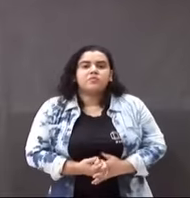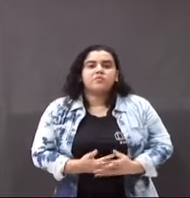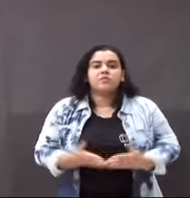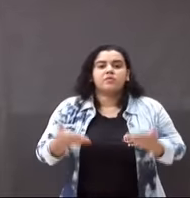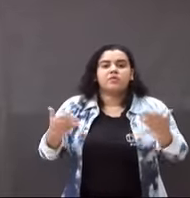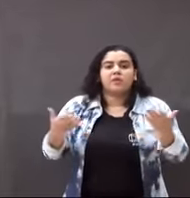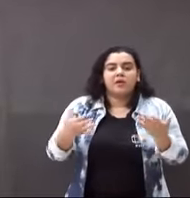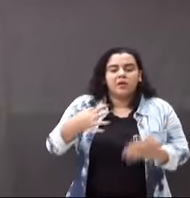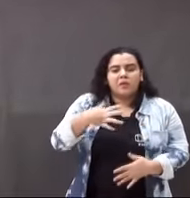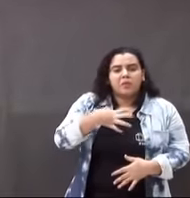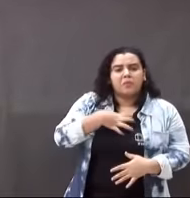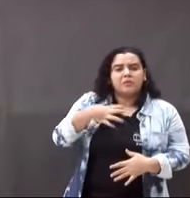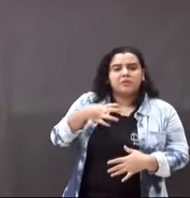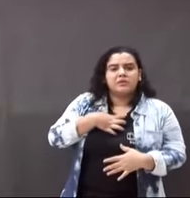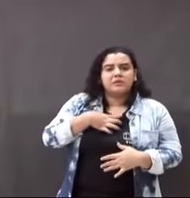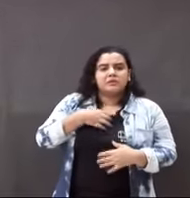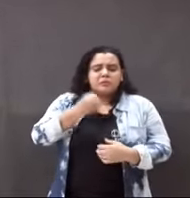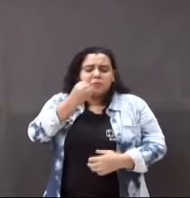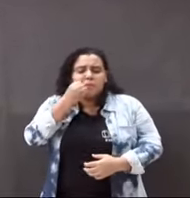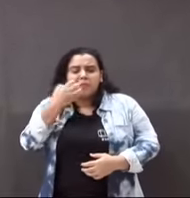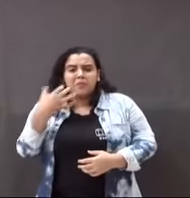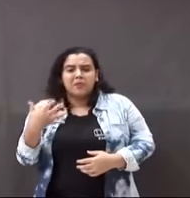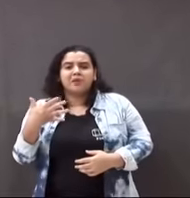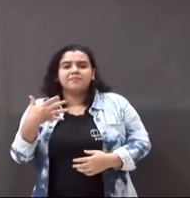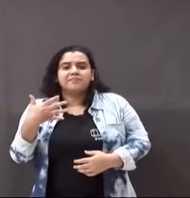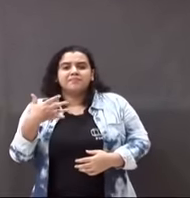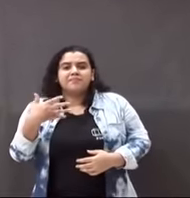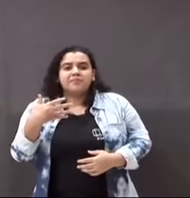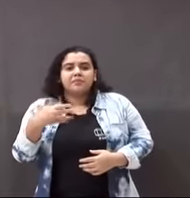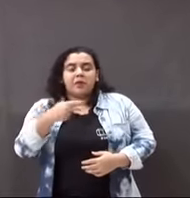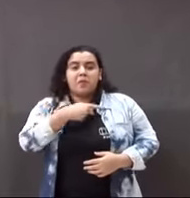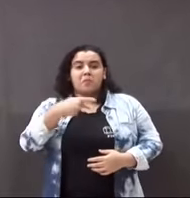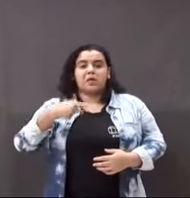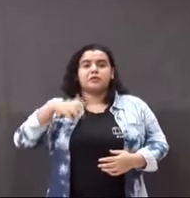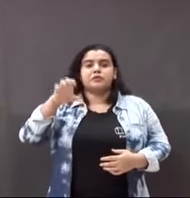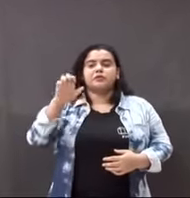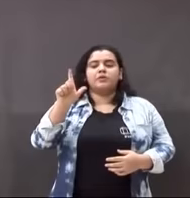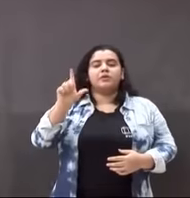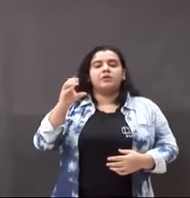É um irmão, um pai, um amigo.